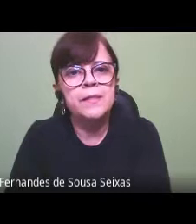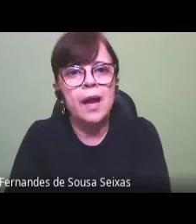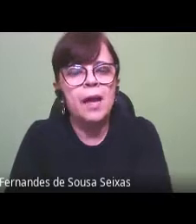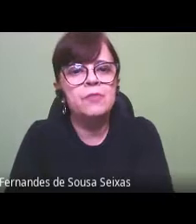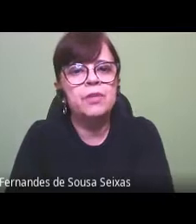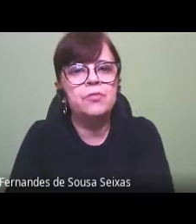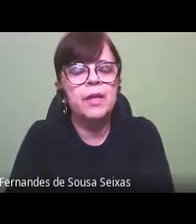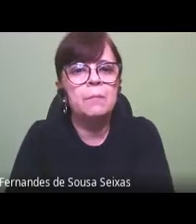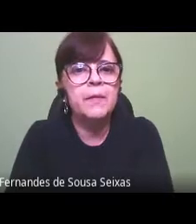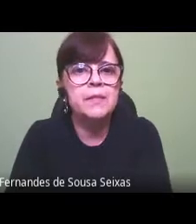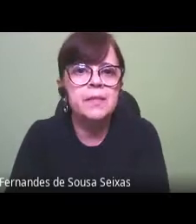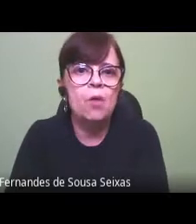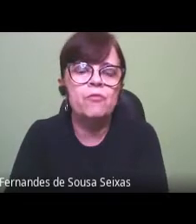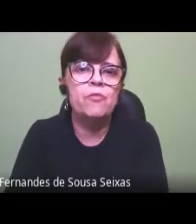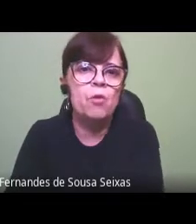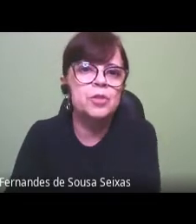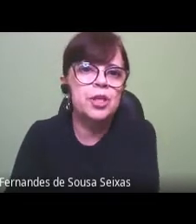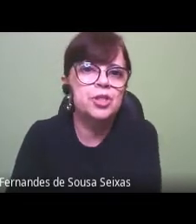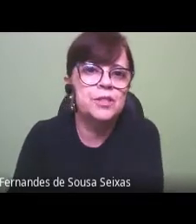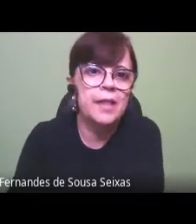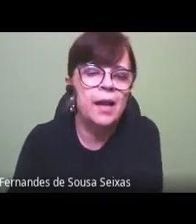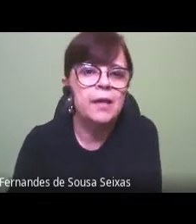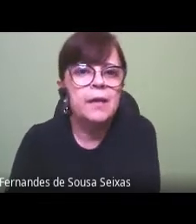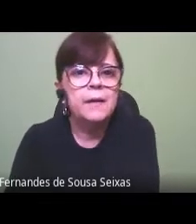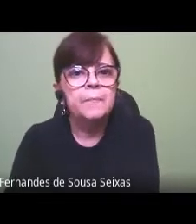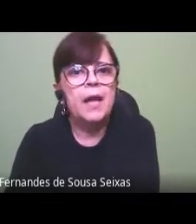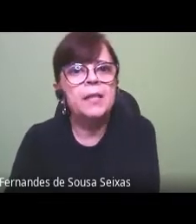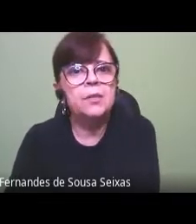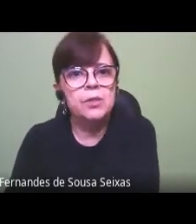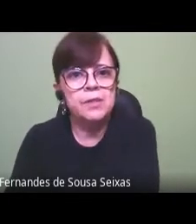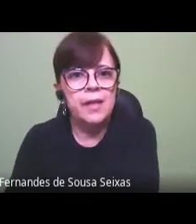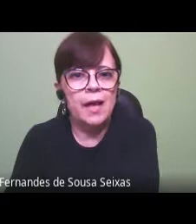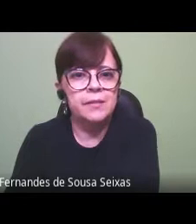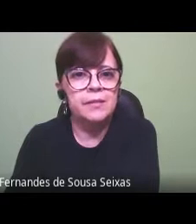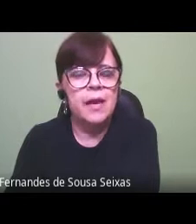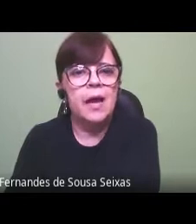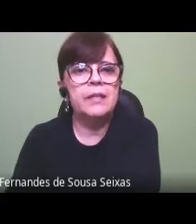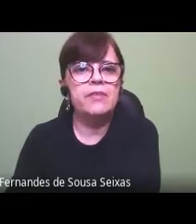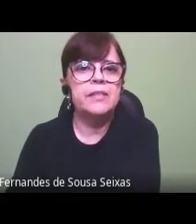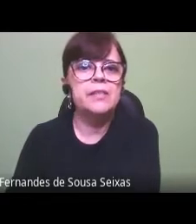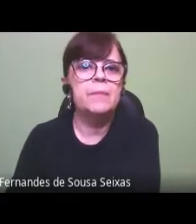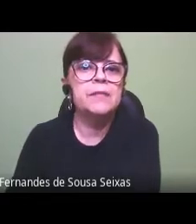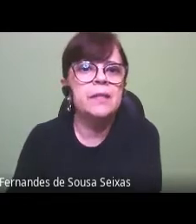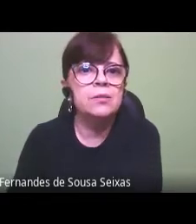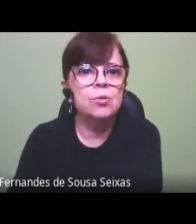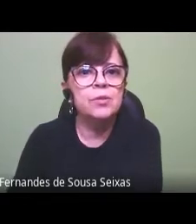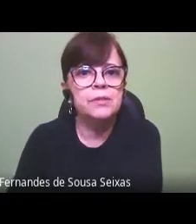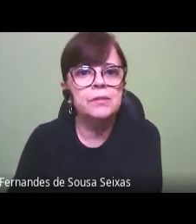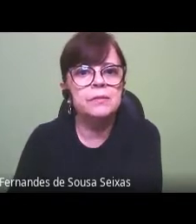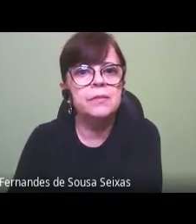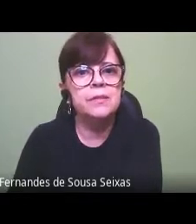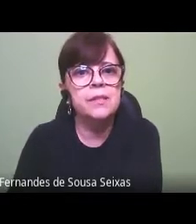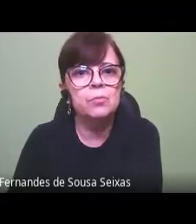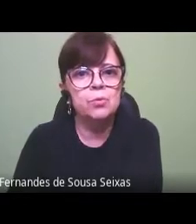Stokoe começou a pensar e verificar e pesquisar uma forma de registrar a língua de sinais, através das